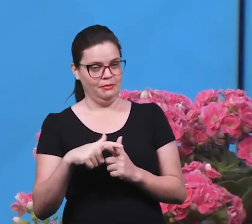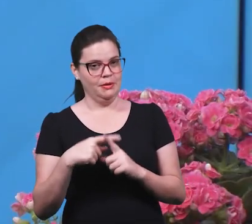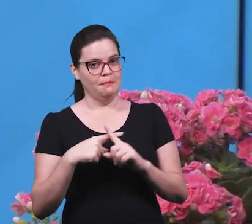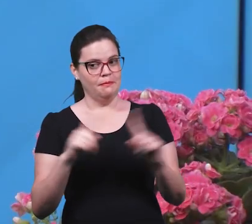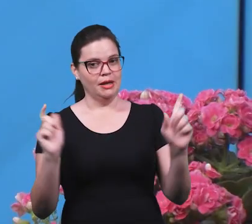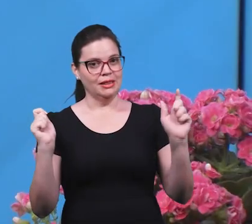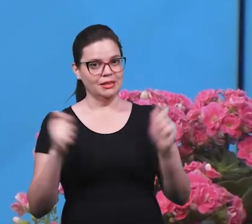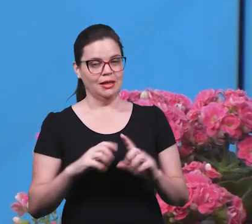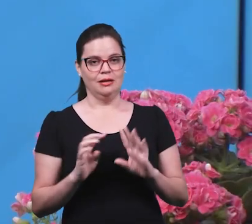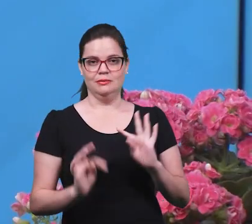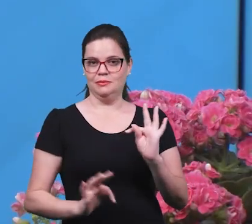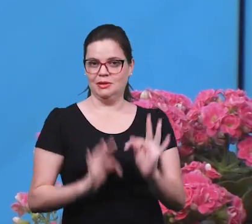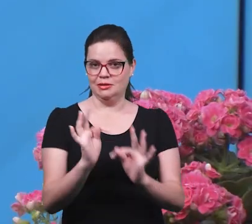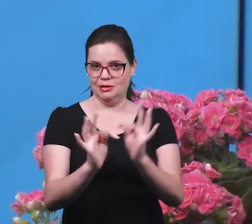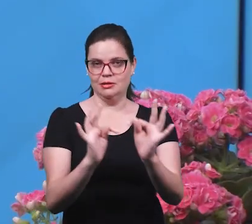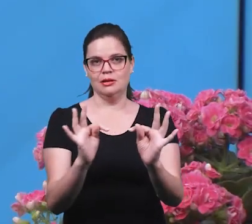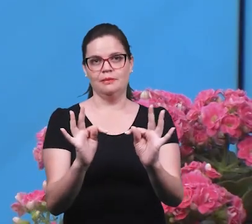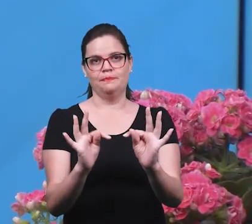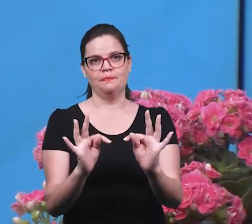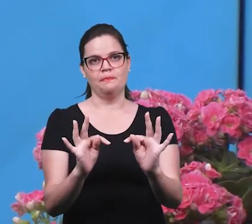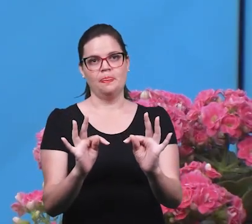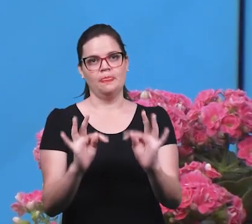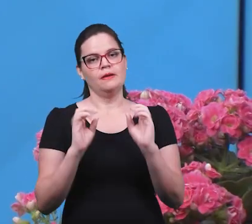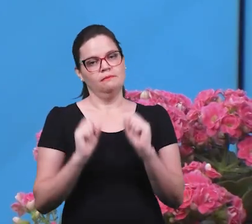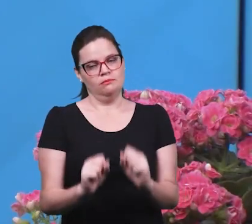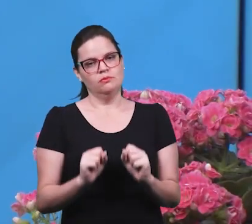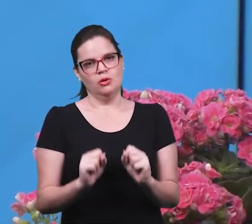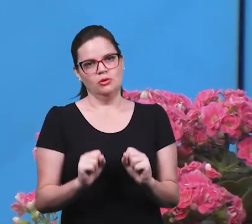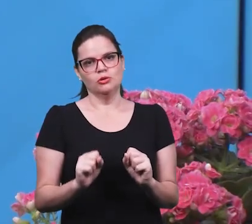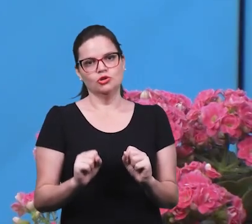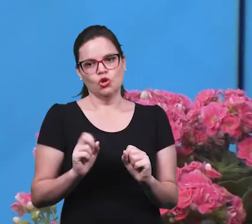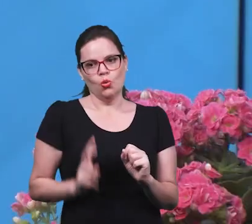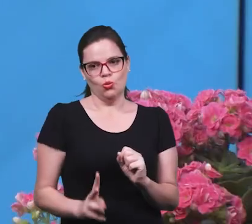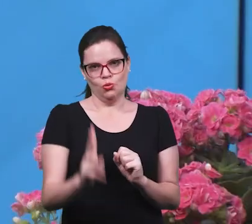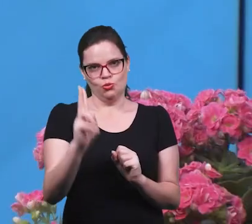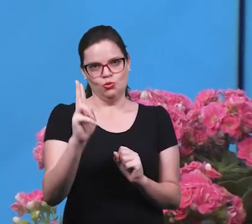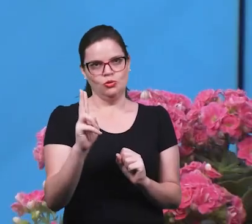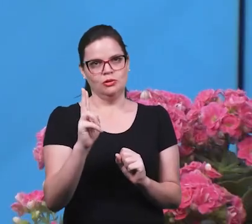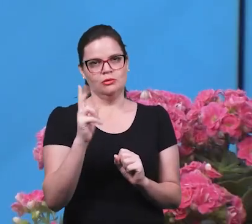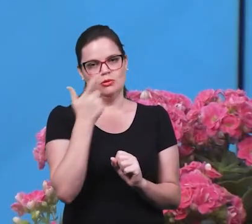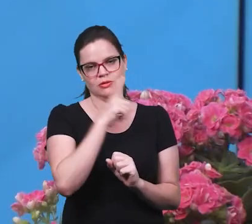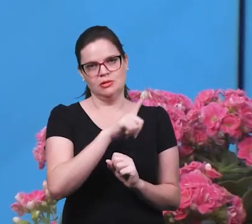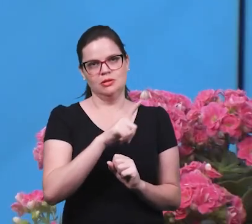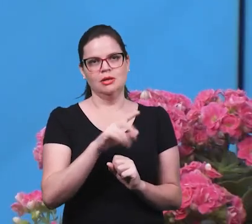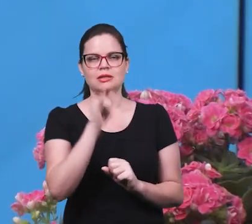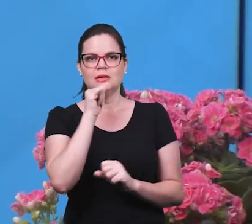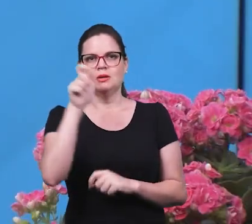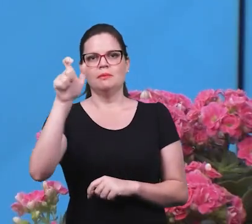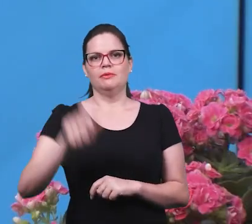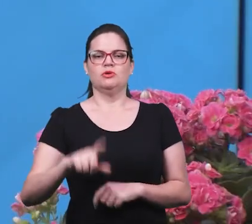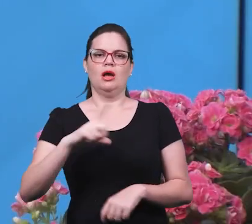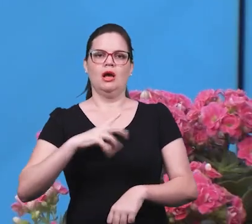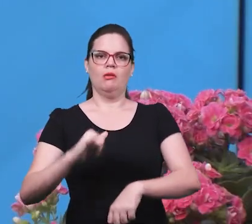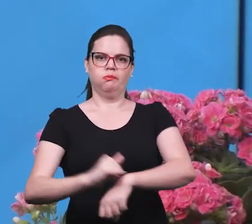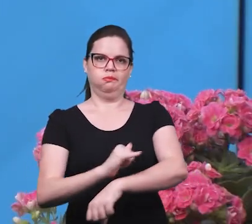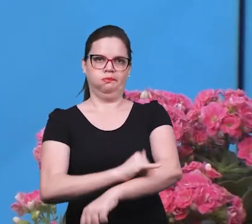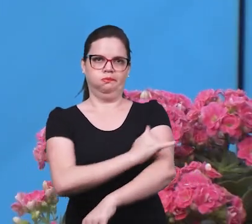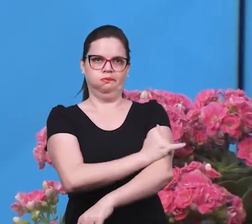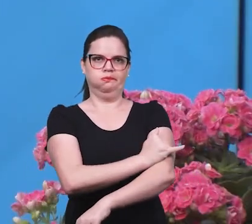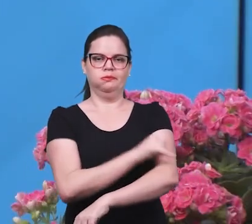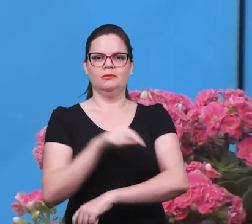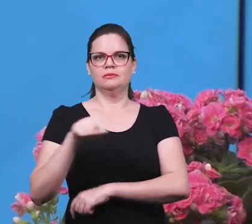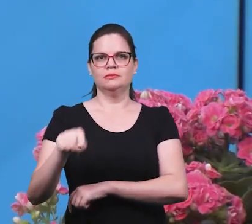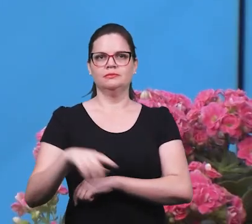tratável, a gente pode tentar tratar. Por exemplo, eu tenho um paciente que tem uma obesidade e